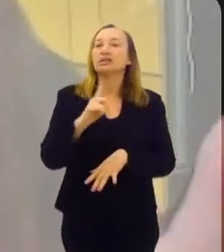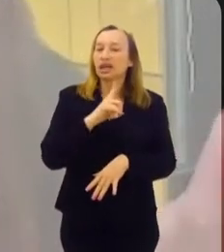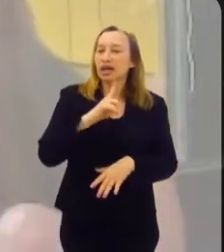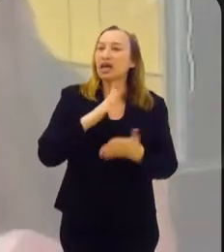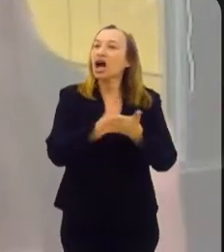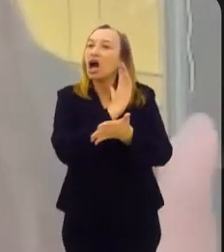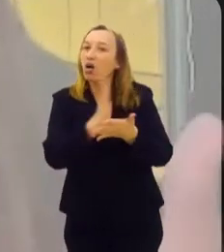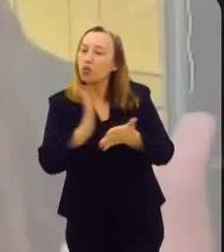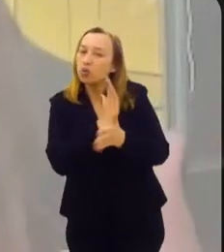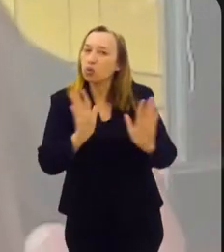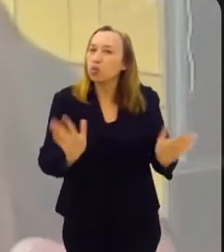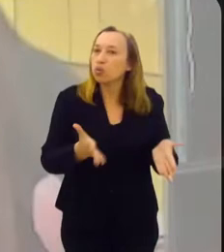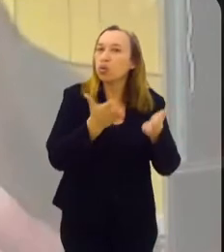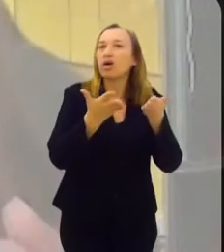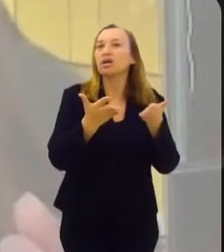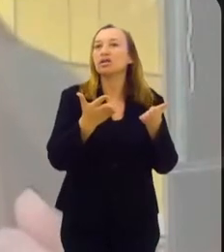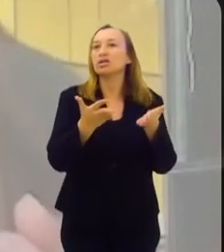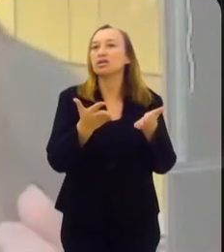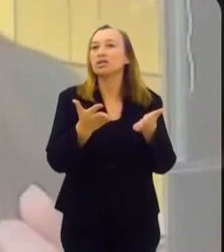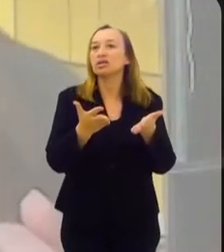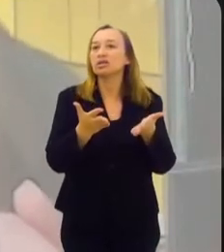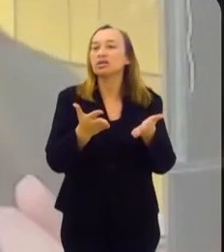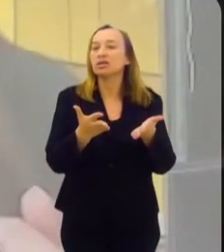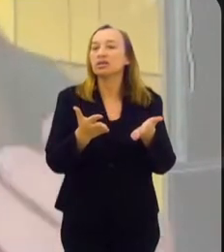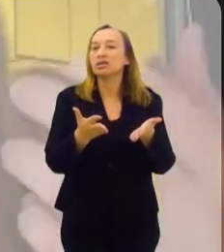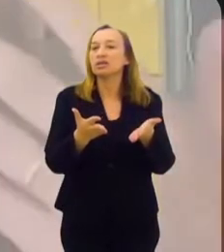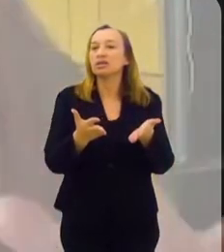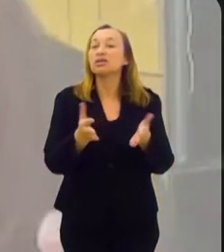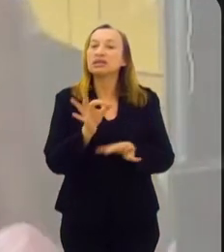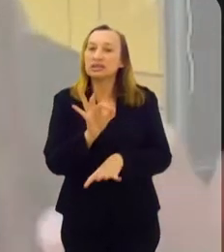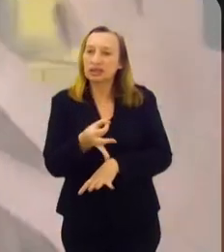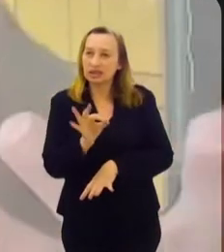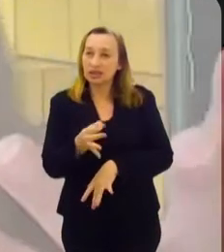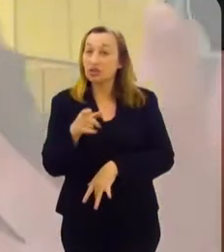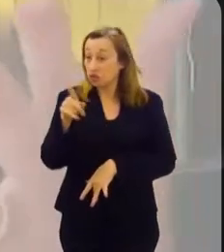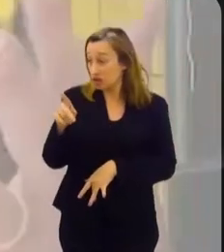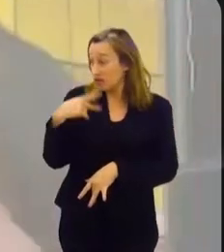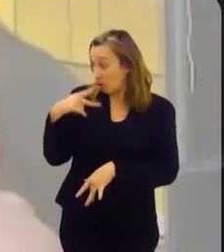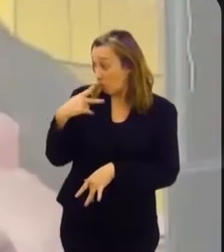a gente tem algumas iniciativas que devem